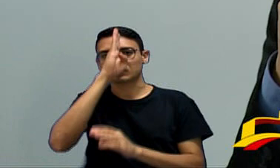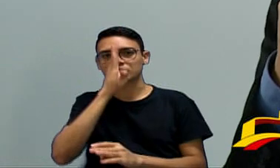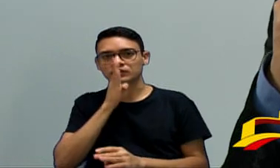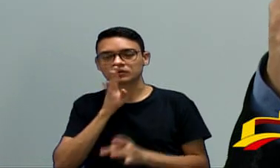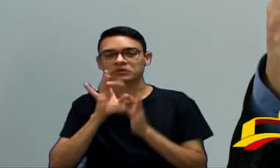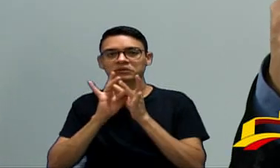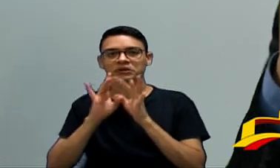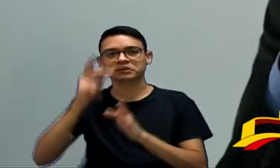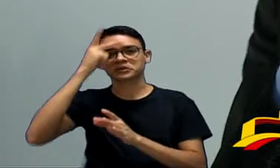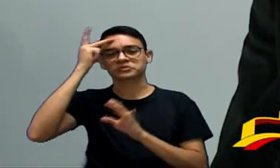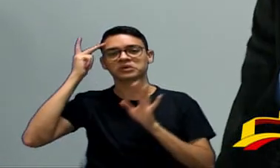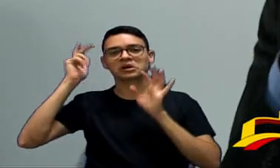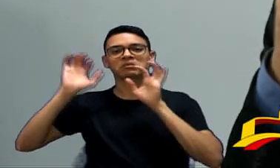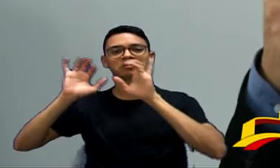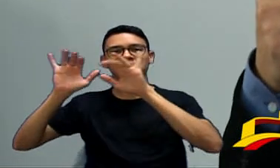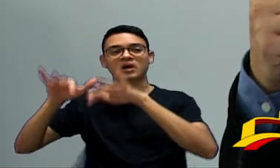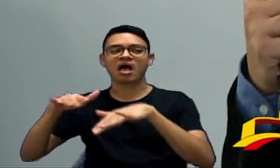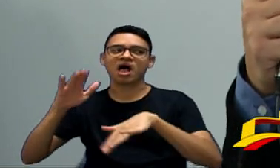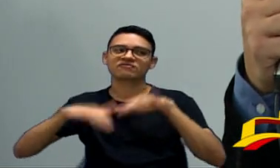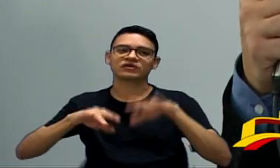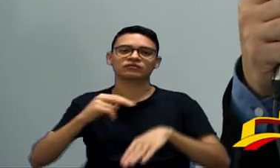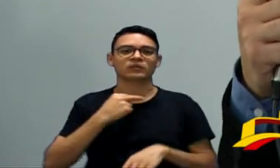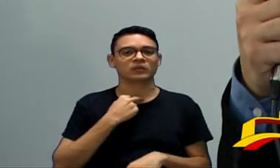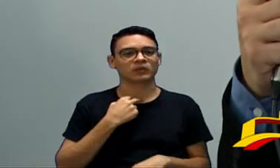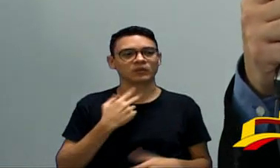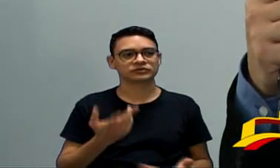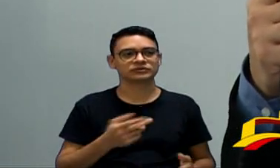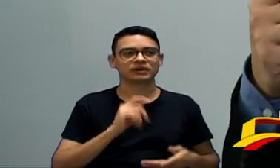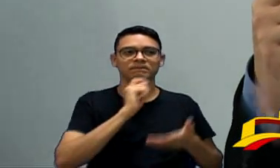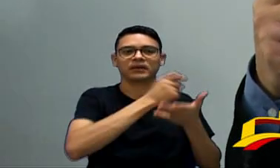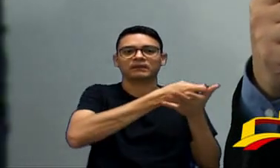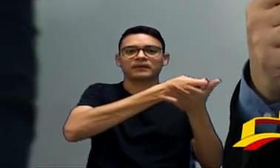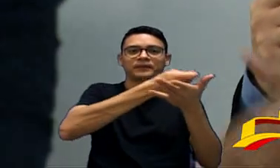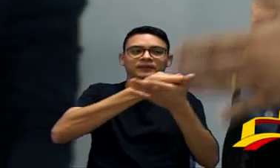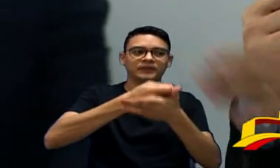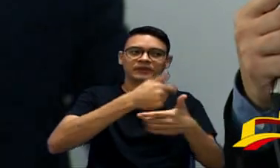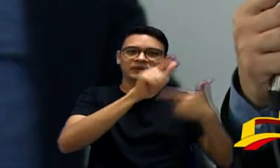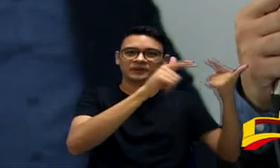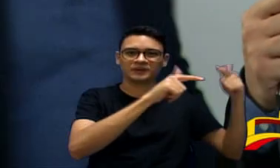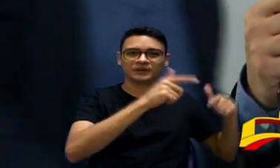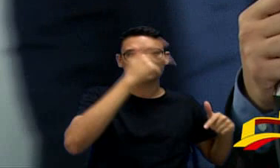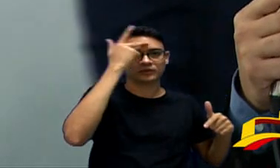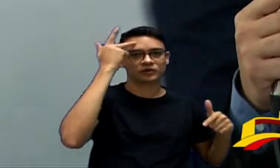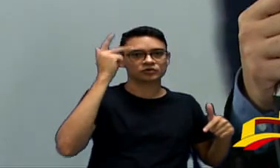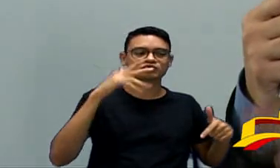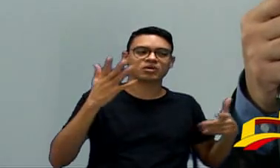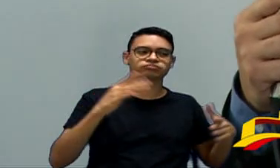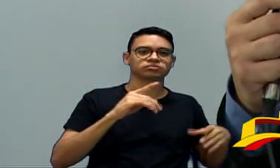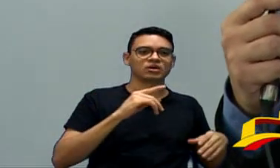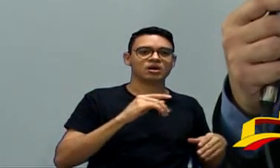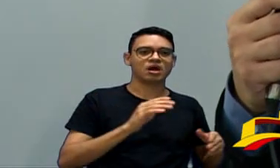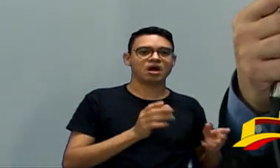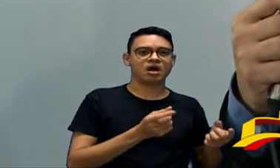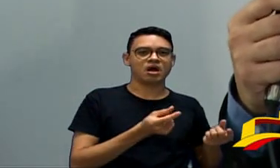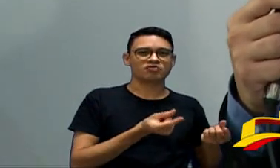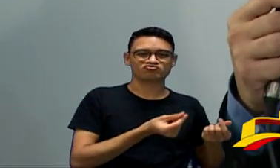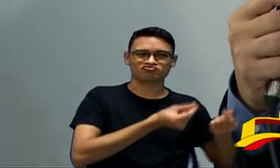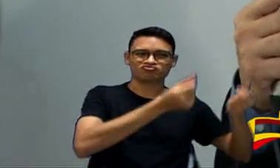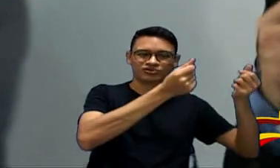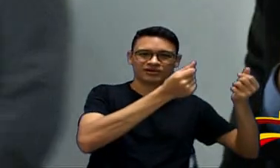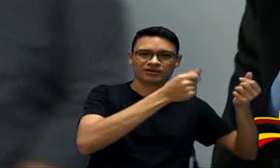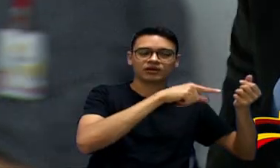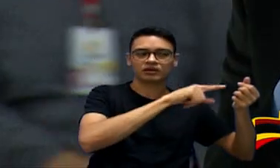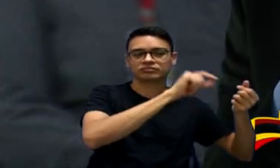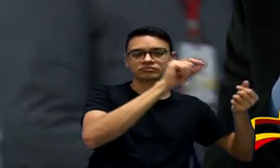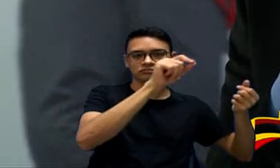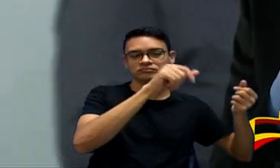espaço onde as pessoas vão. De repente, não pode pagar um show, uma casa de show já de, por exemplo, a elite ou classe média. Elas vão nesses locais.